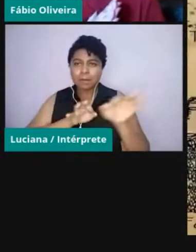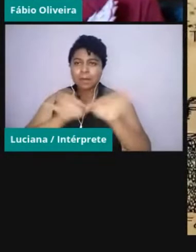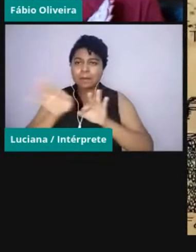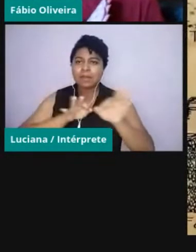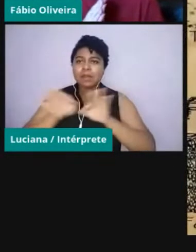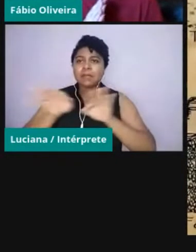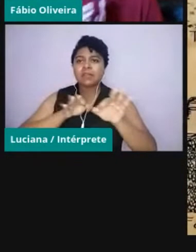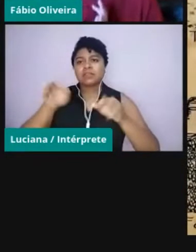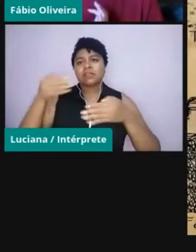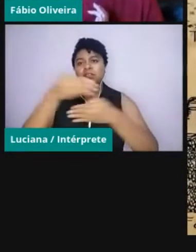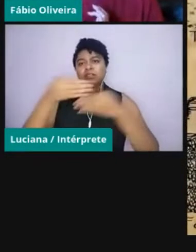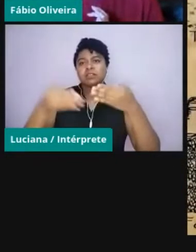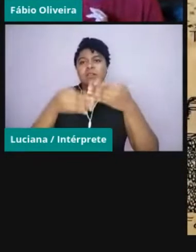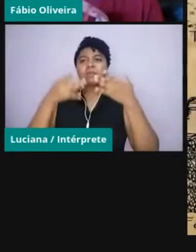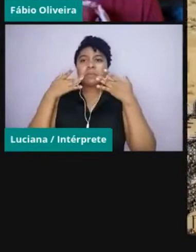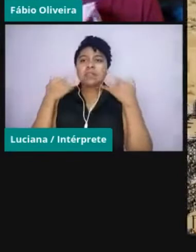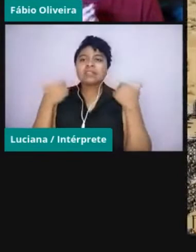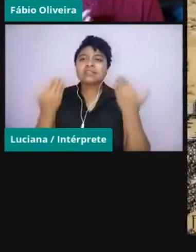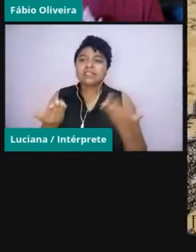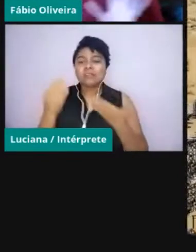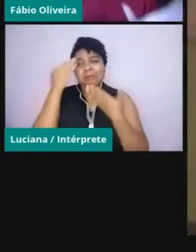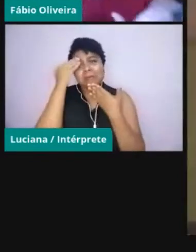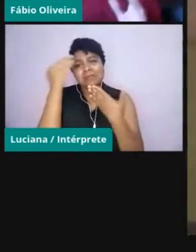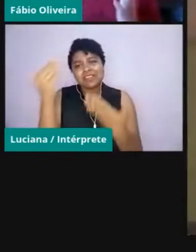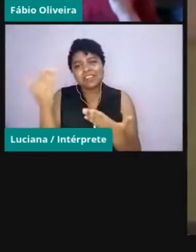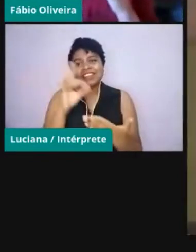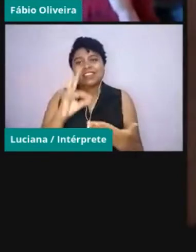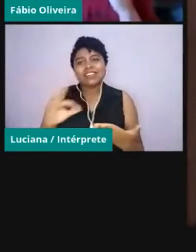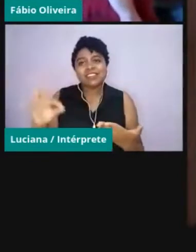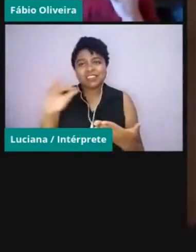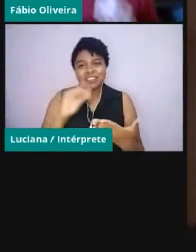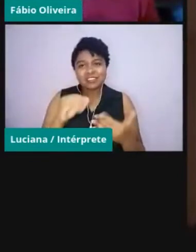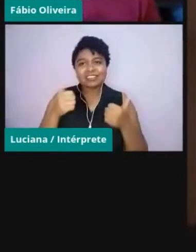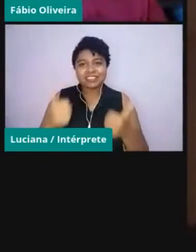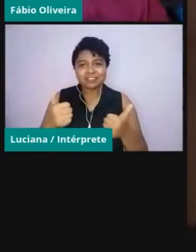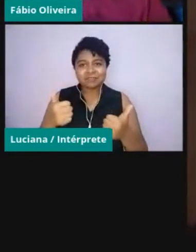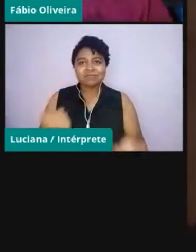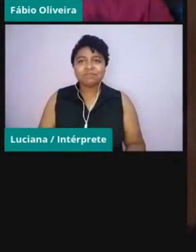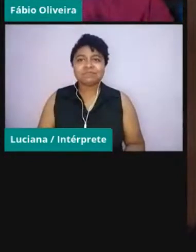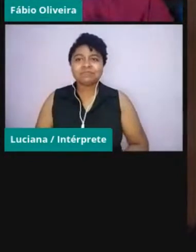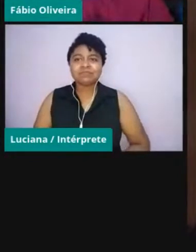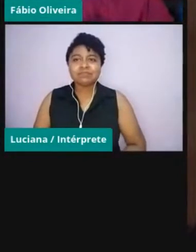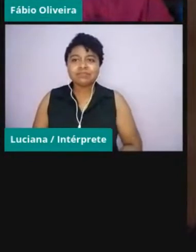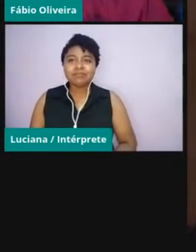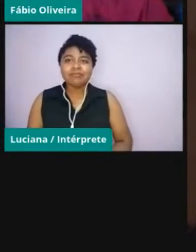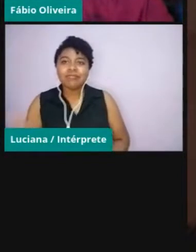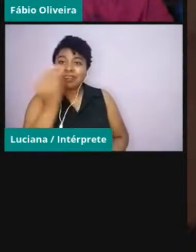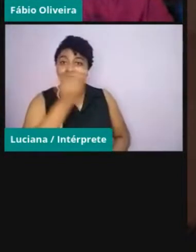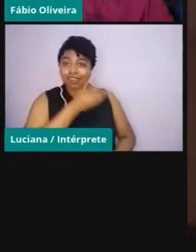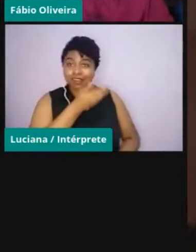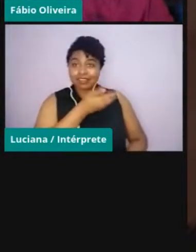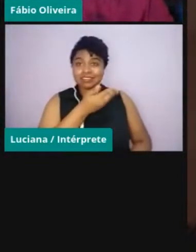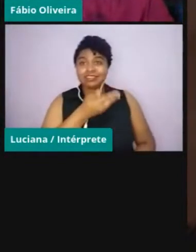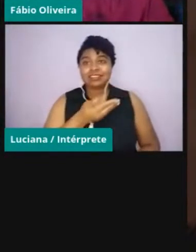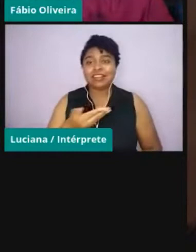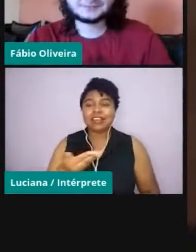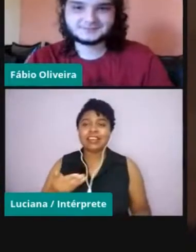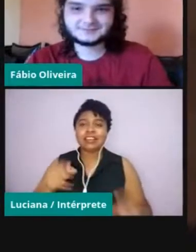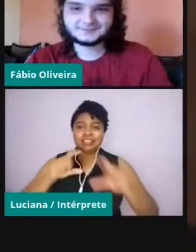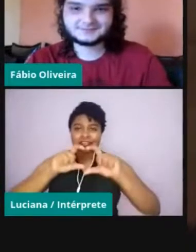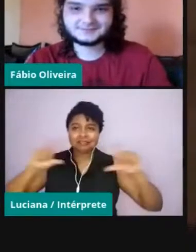bem, muito obrigada a todos. Eu deixo essa fala do Alfio Marcato para vocês.